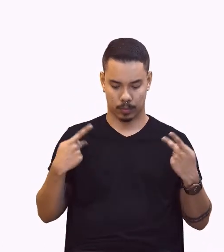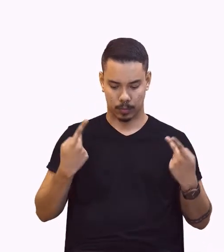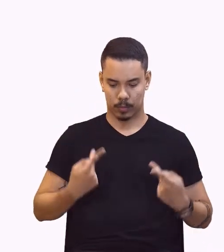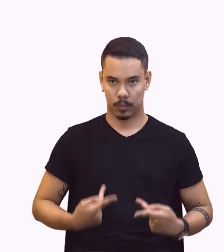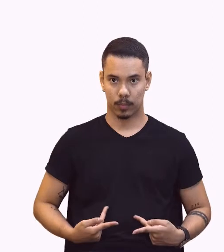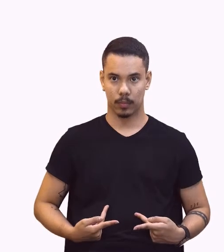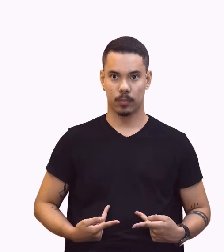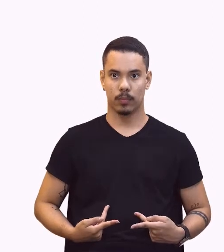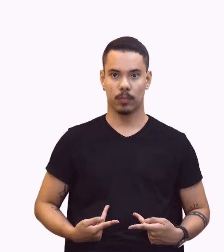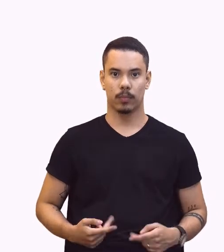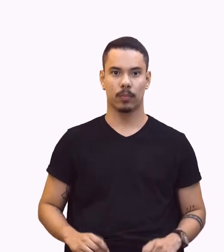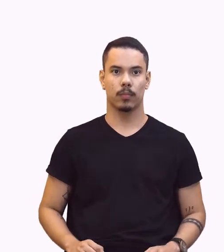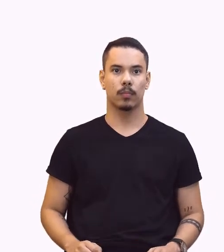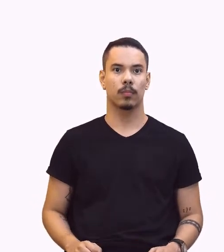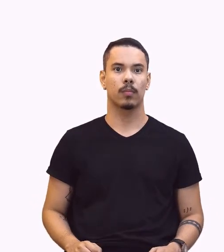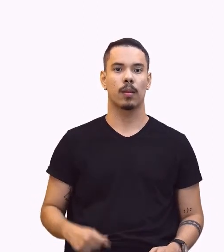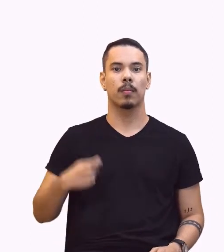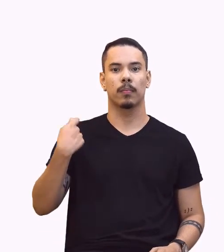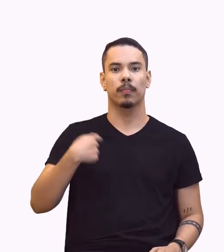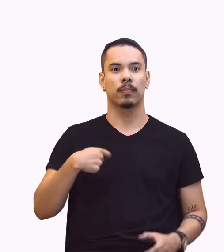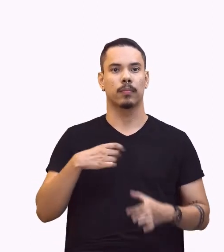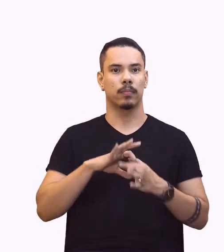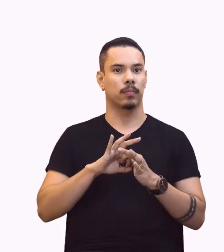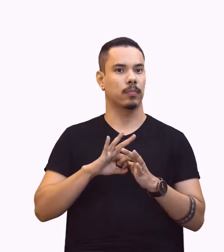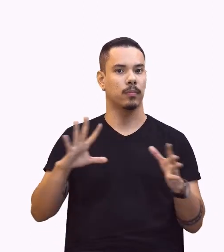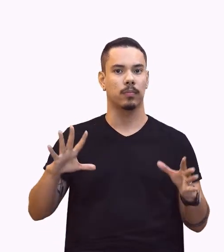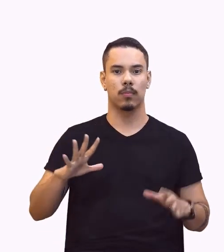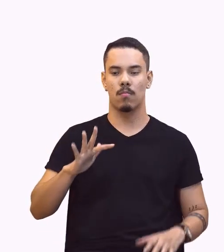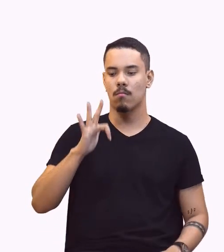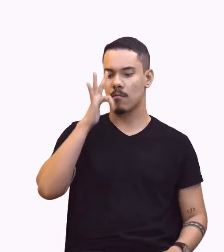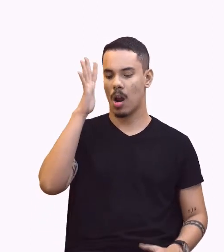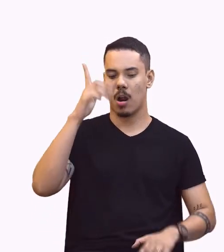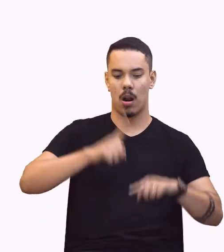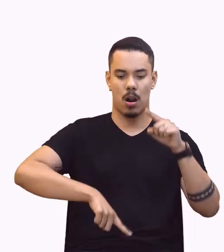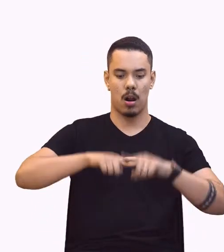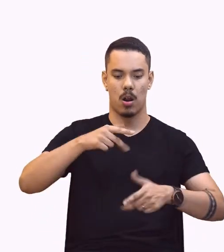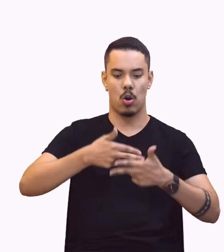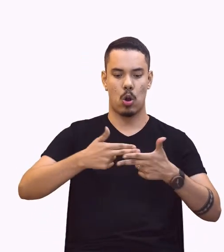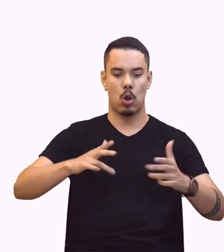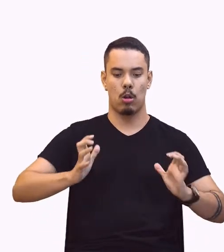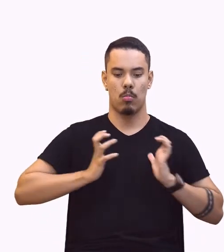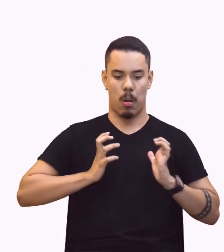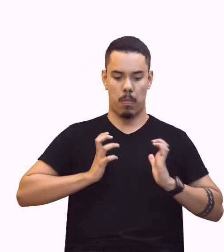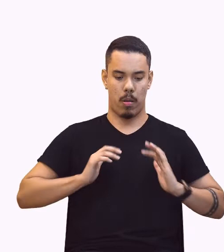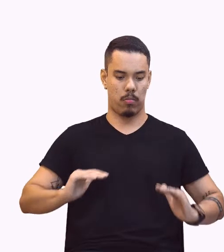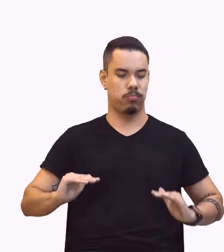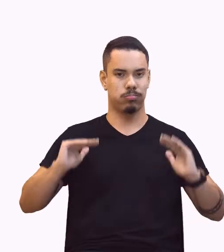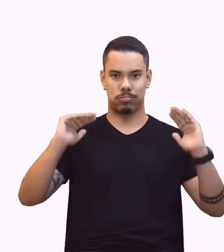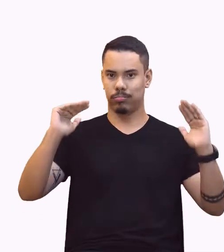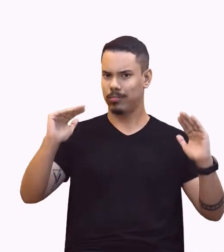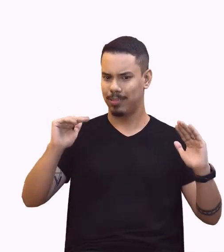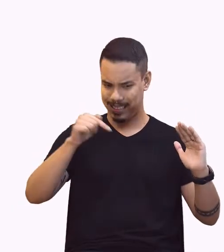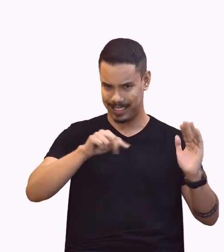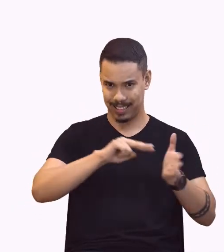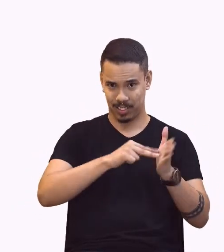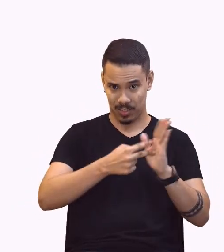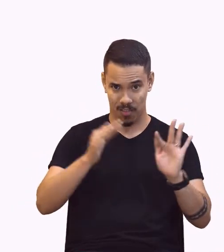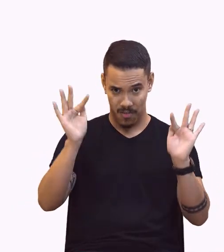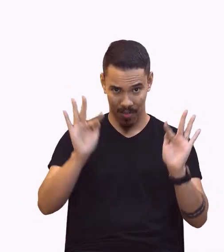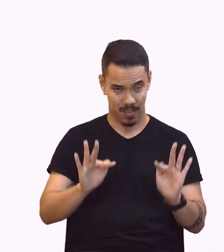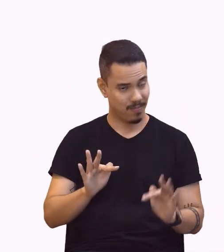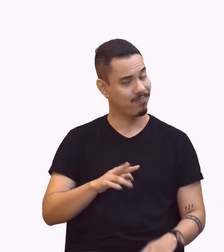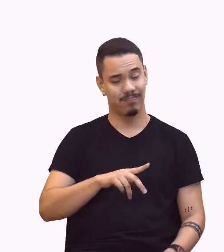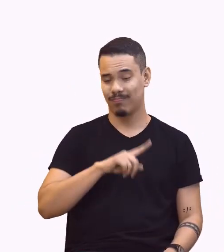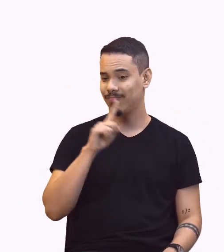devia se libertar do luxo material, ou seja, a felicidade ela não está no luxo material.